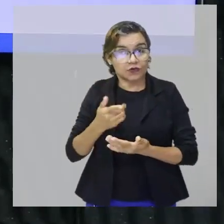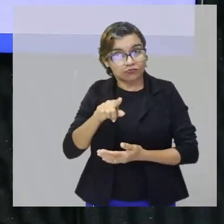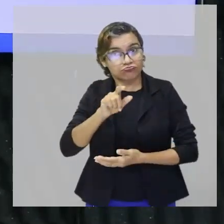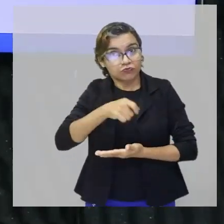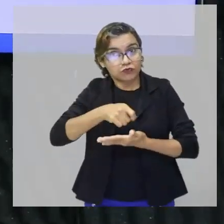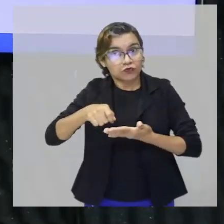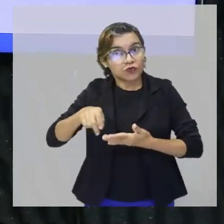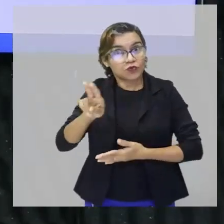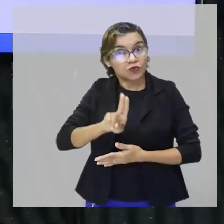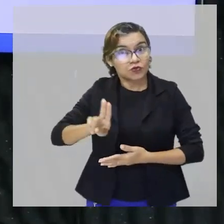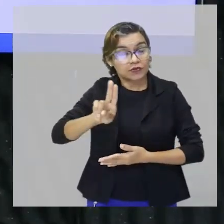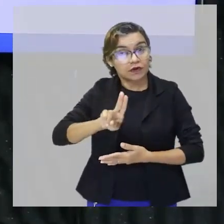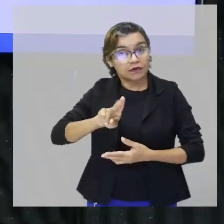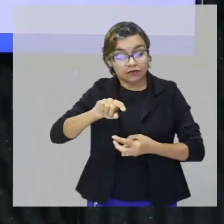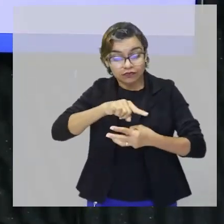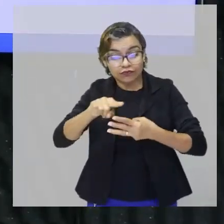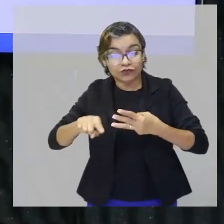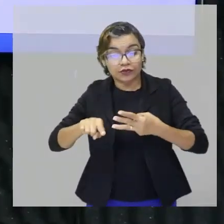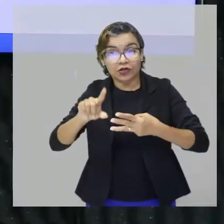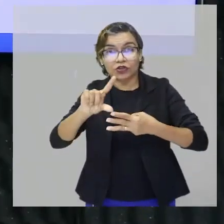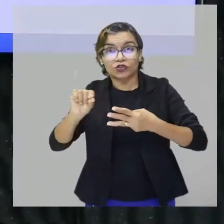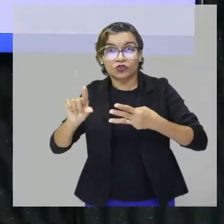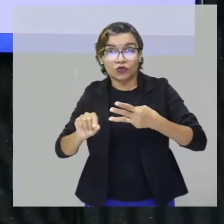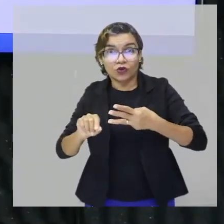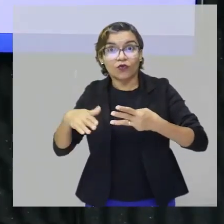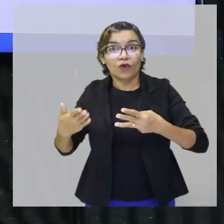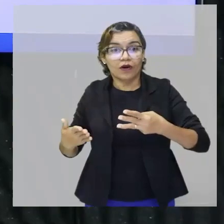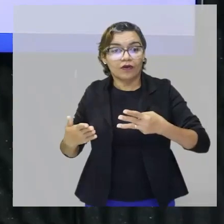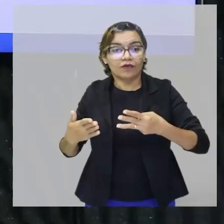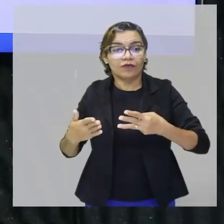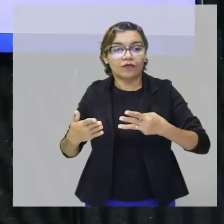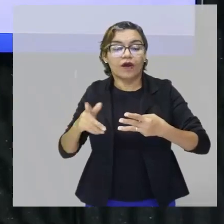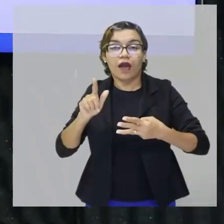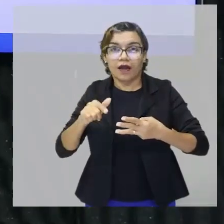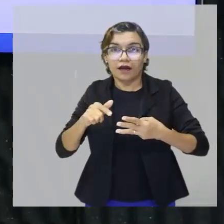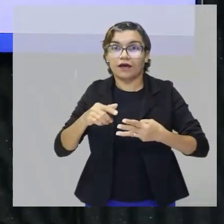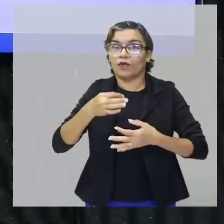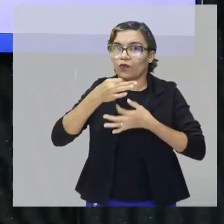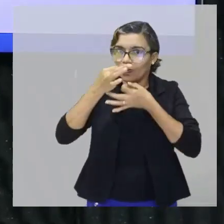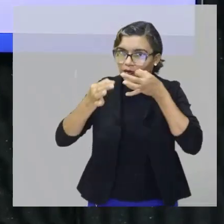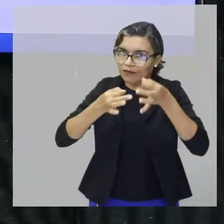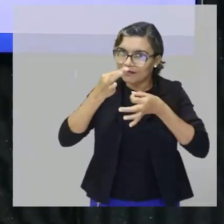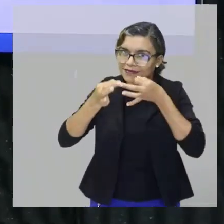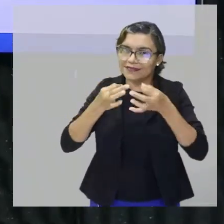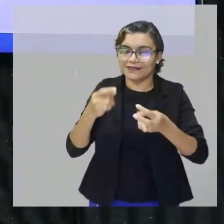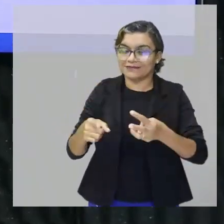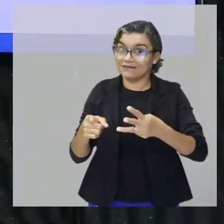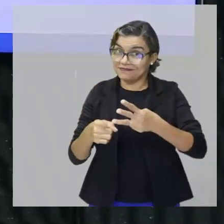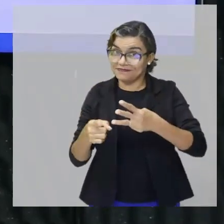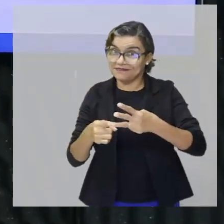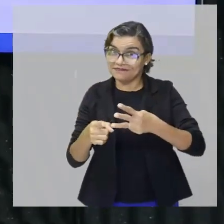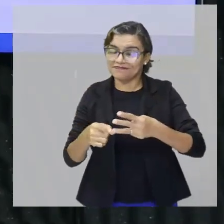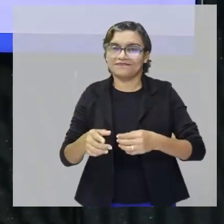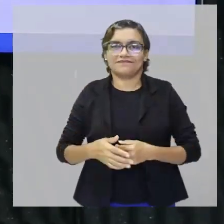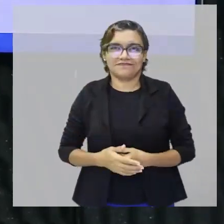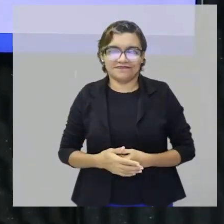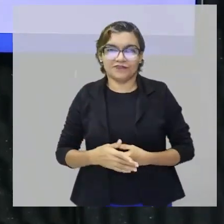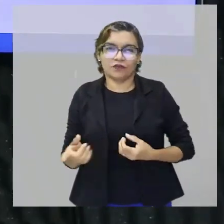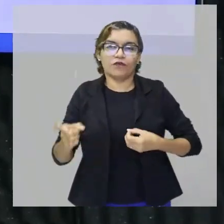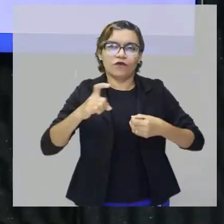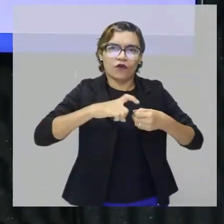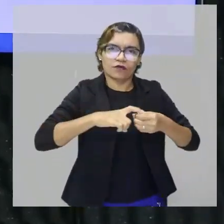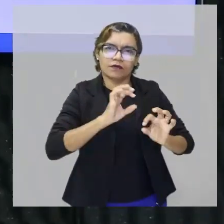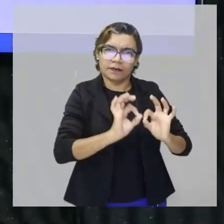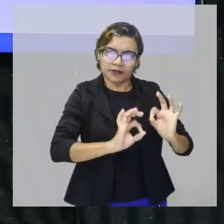Qual desses 3 vocês vão utilizar? O argumentativo, tá certo? Então, só voltando aqui na parte da organização.